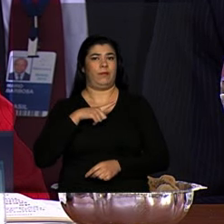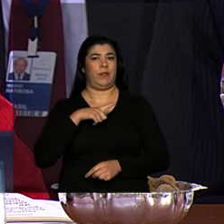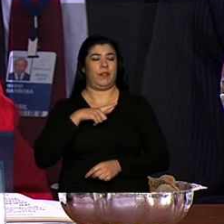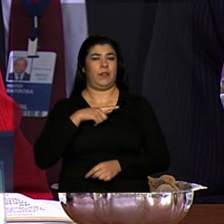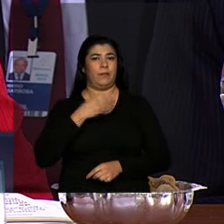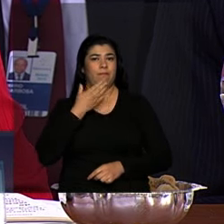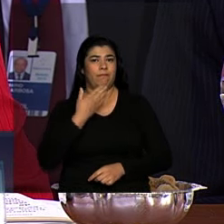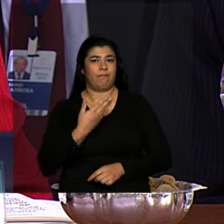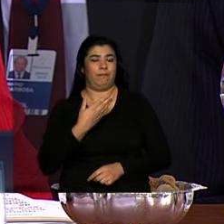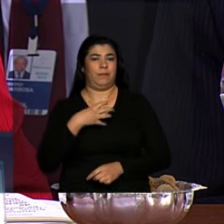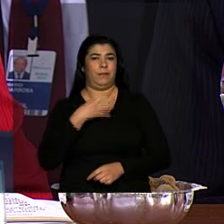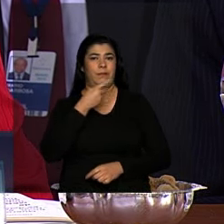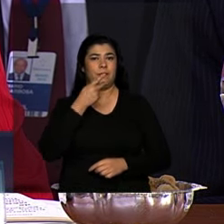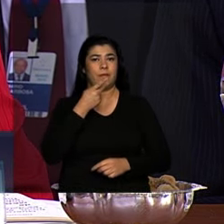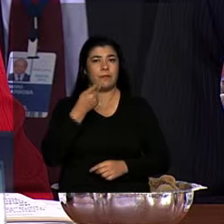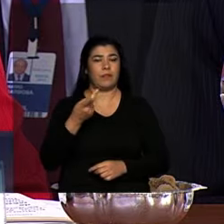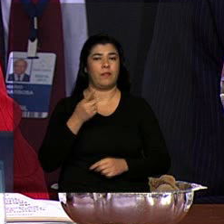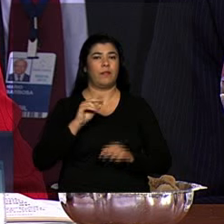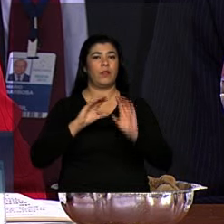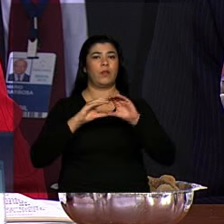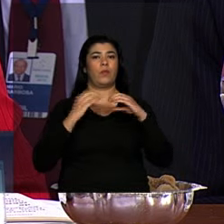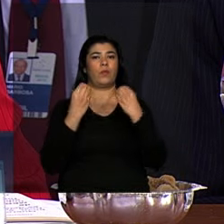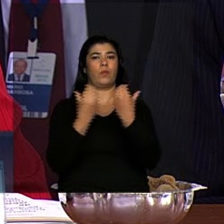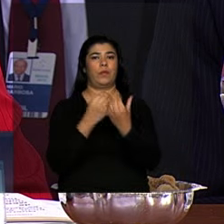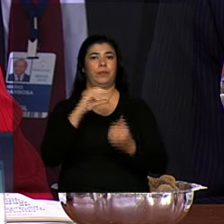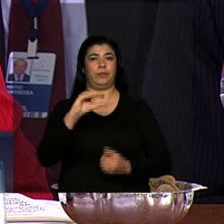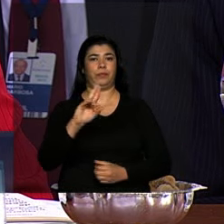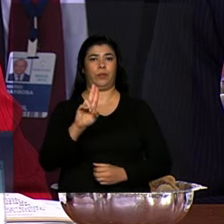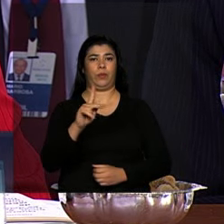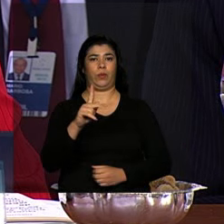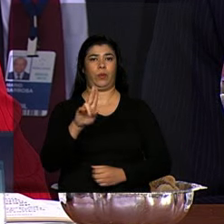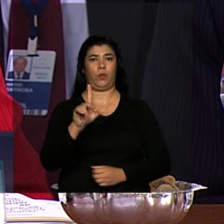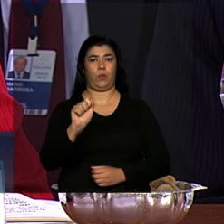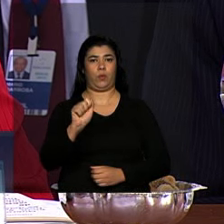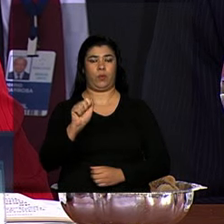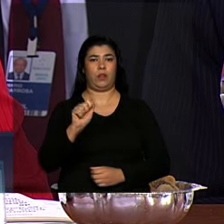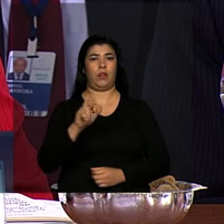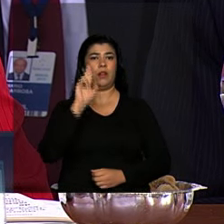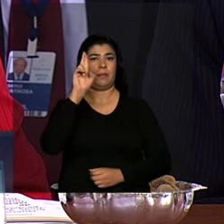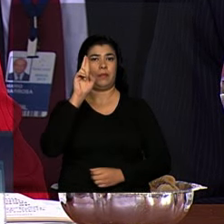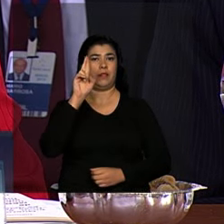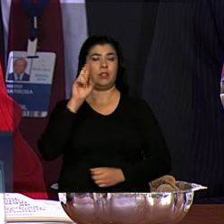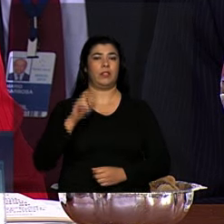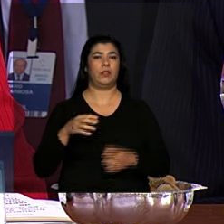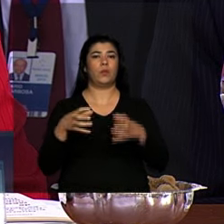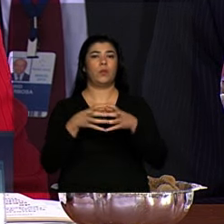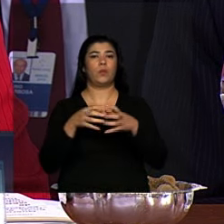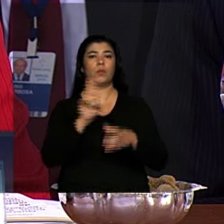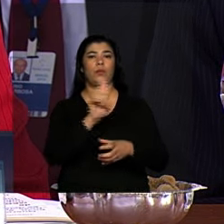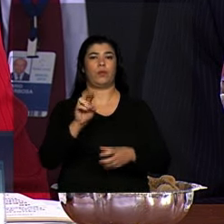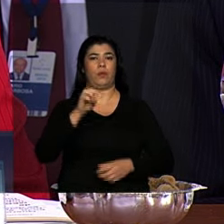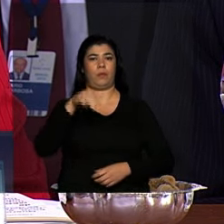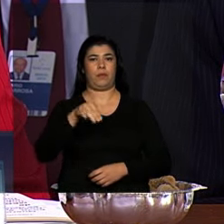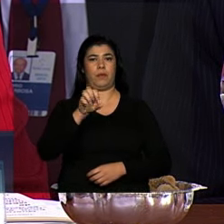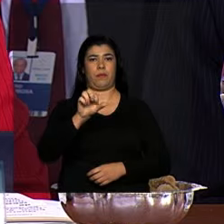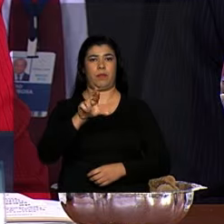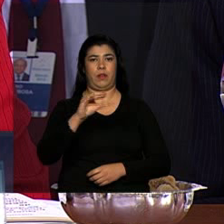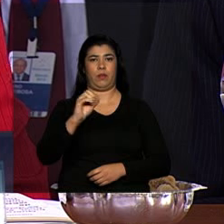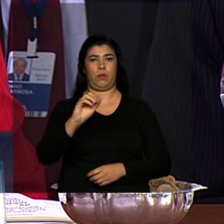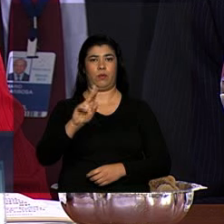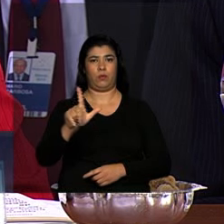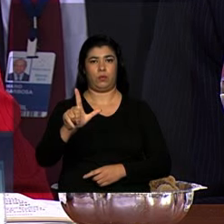de presidir uma cúpula do Mercosul. Minha convicção sobre a importância